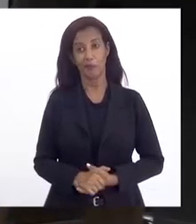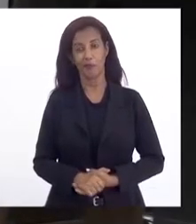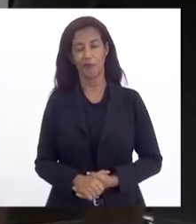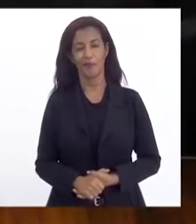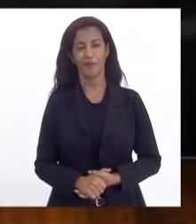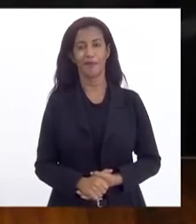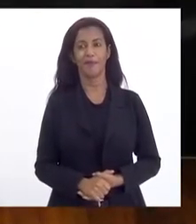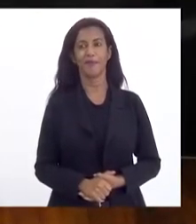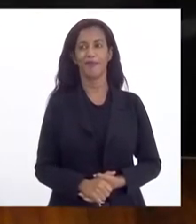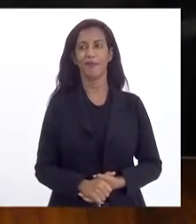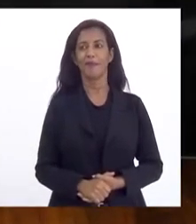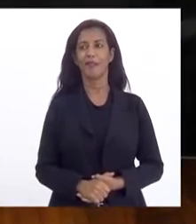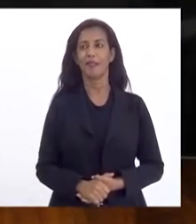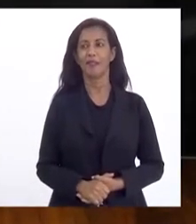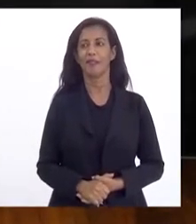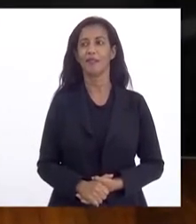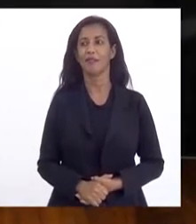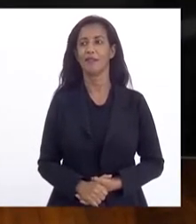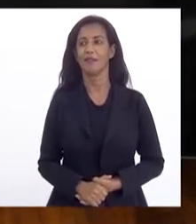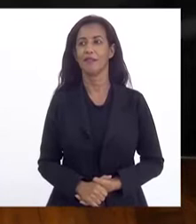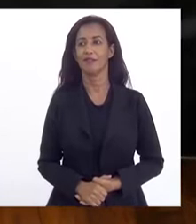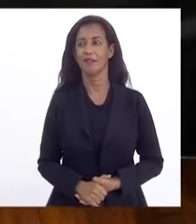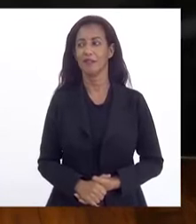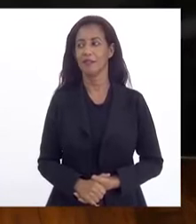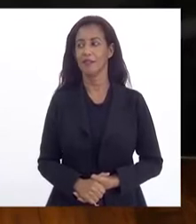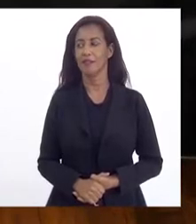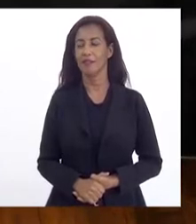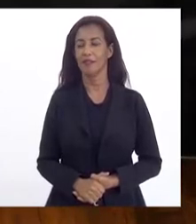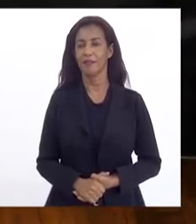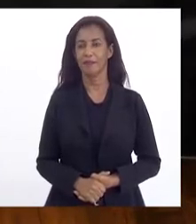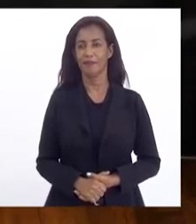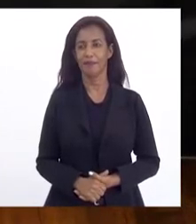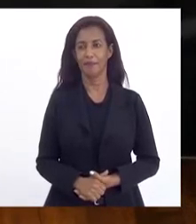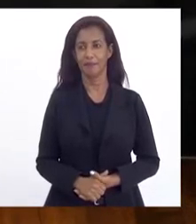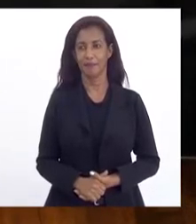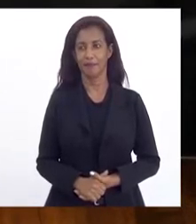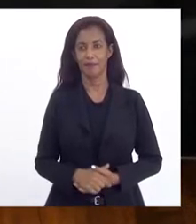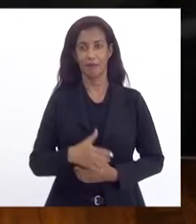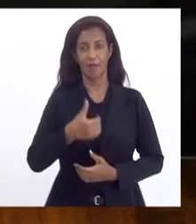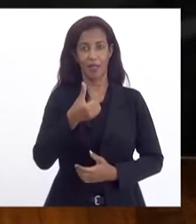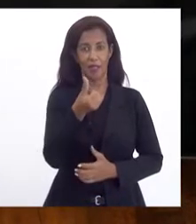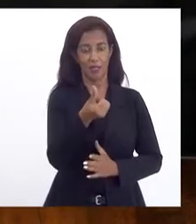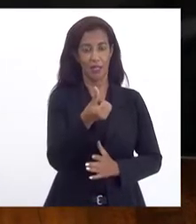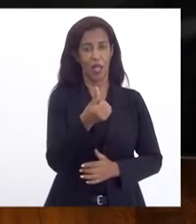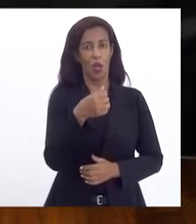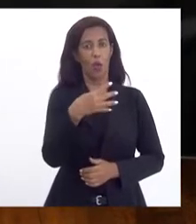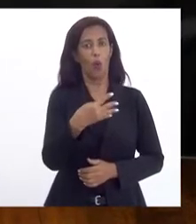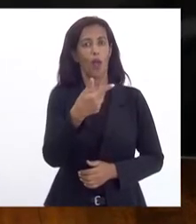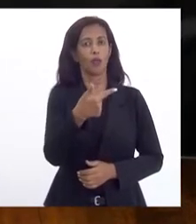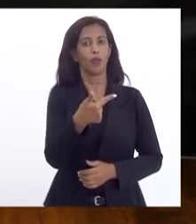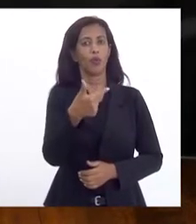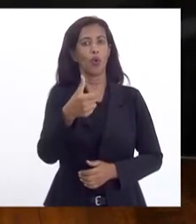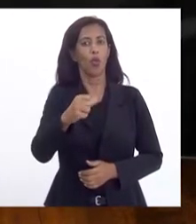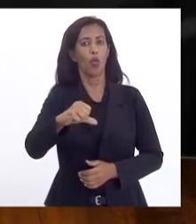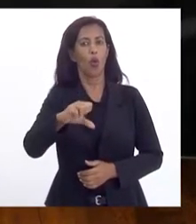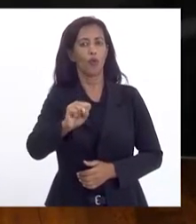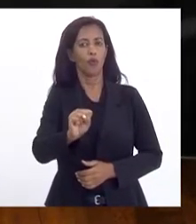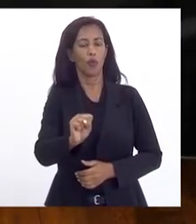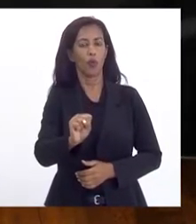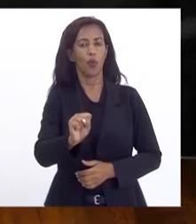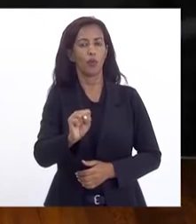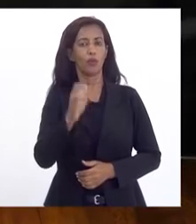Vamos em frente. Muito bem. Então, vamos em frente. O 6 da pauta, projeto de lei 4298-2021, autoria do